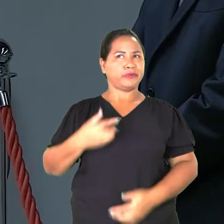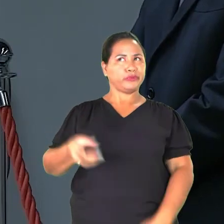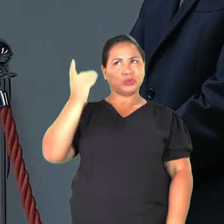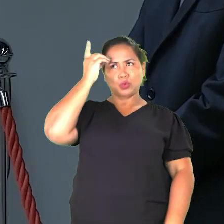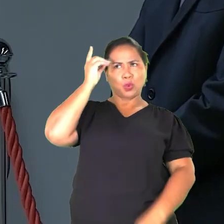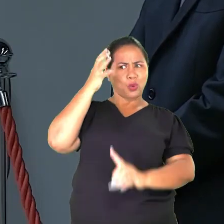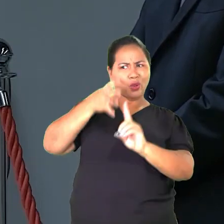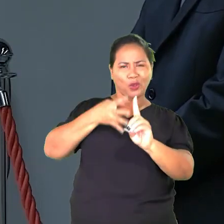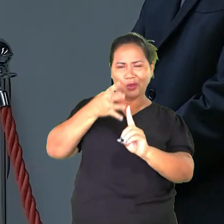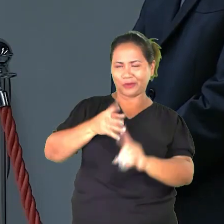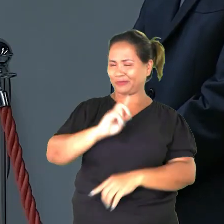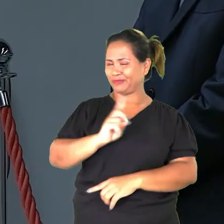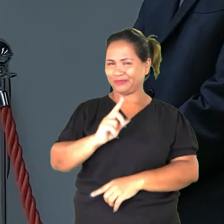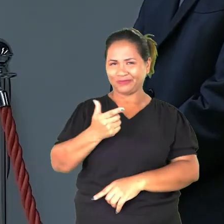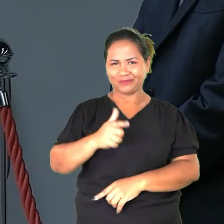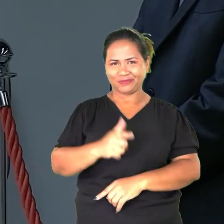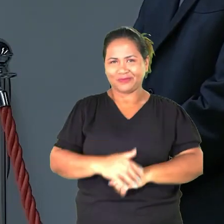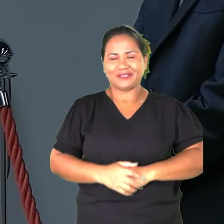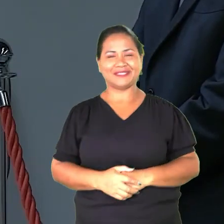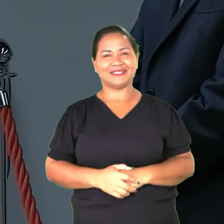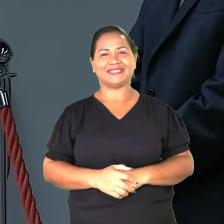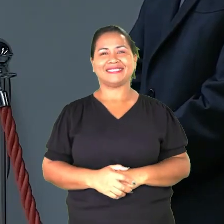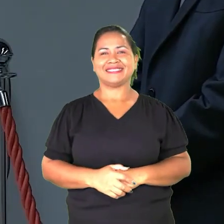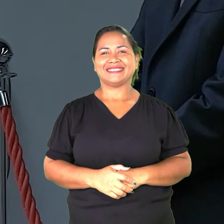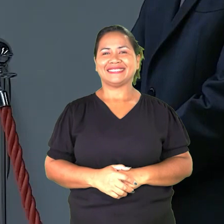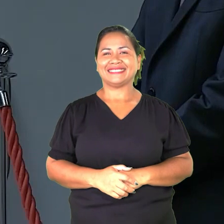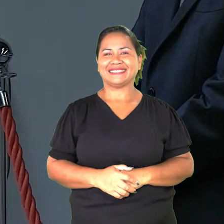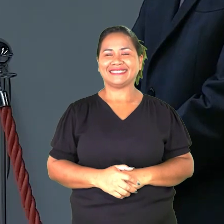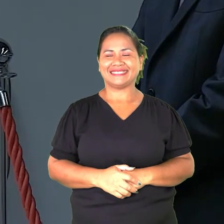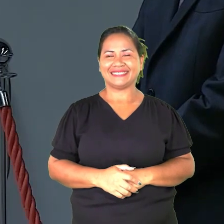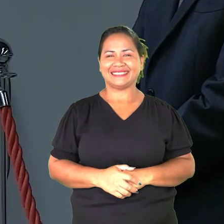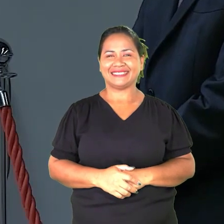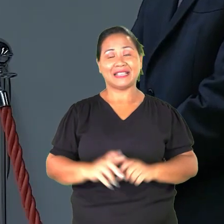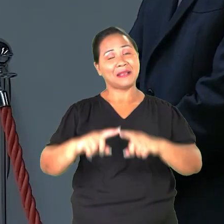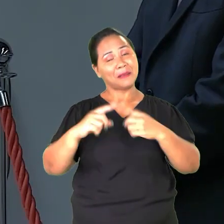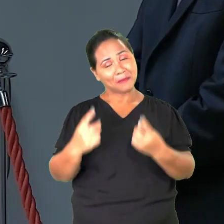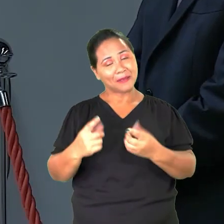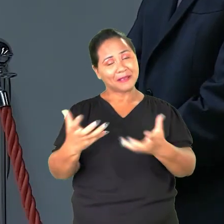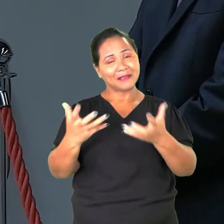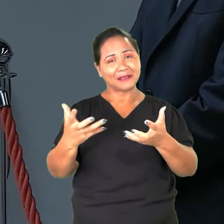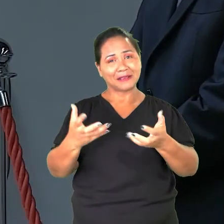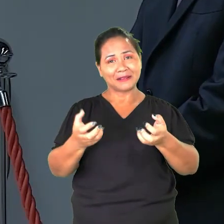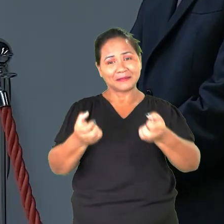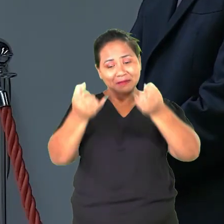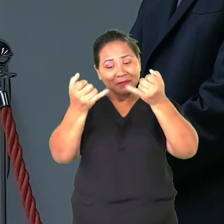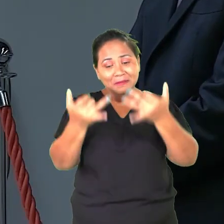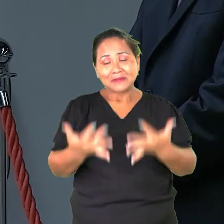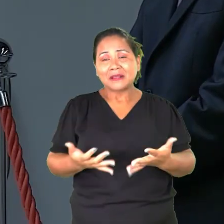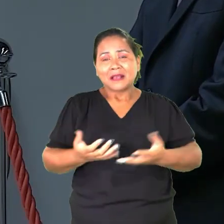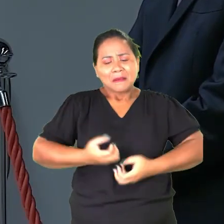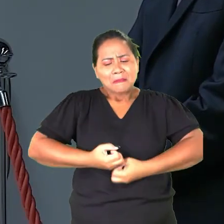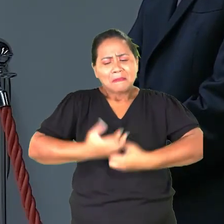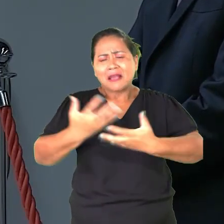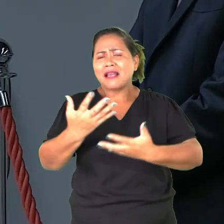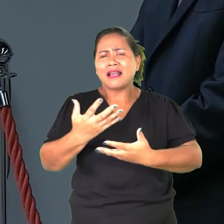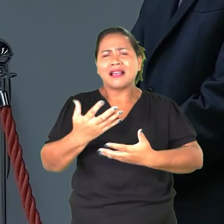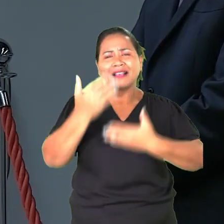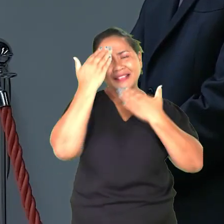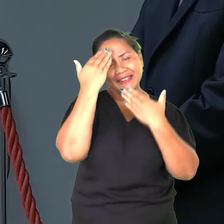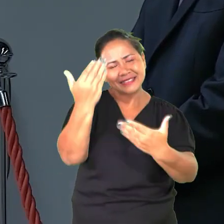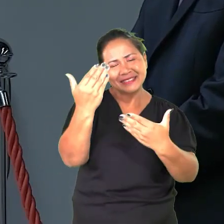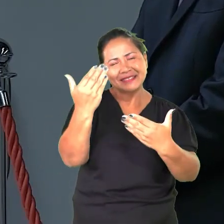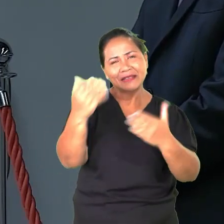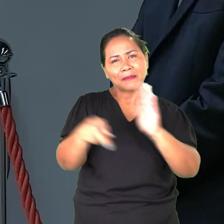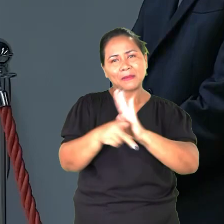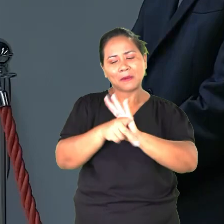tem, né? Nosso querido Zezinho, José D'Amico Bauab. mas as minhas palavras são de agradecimento para a